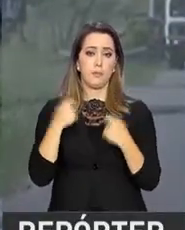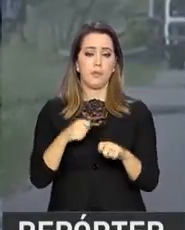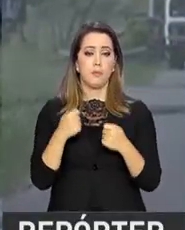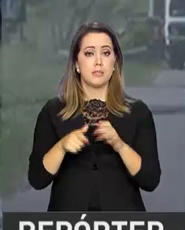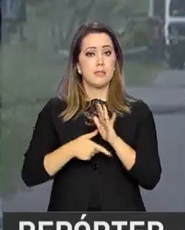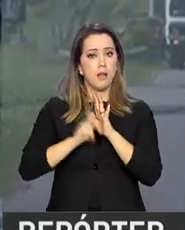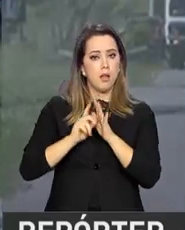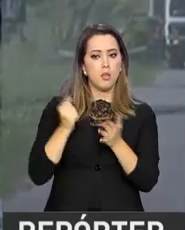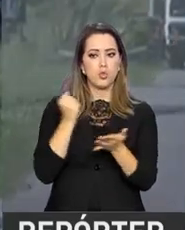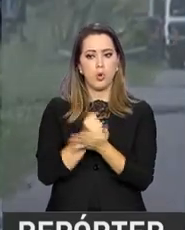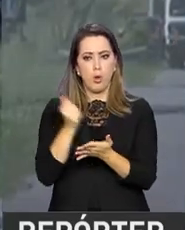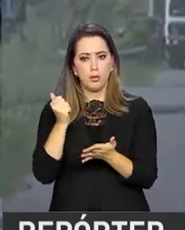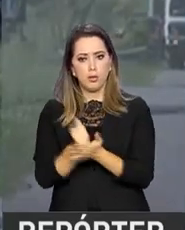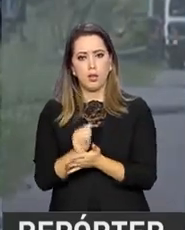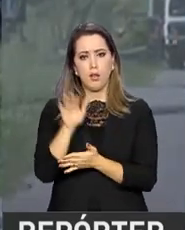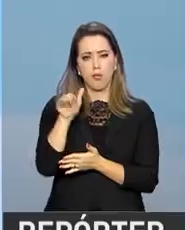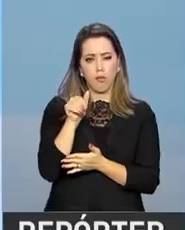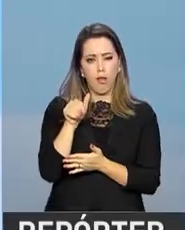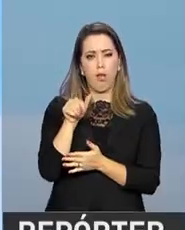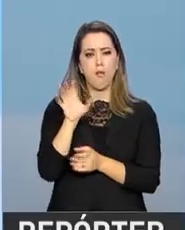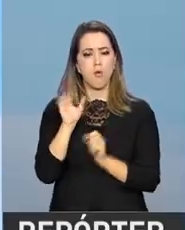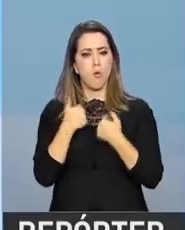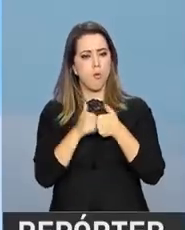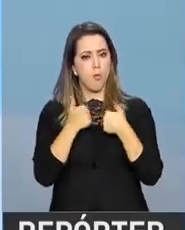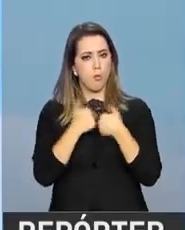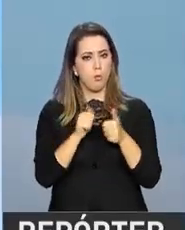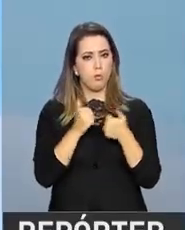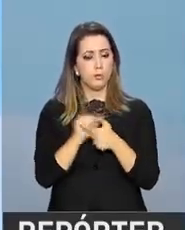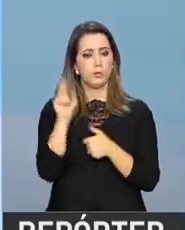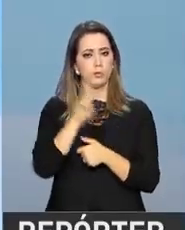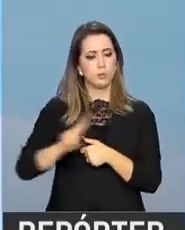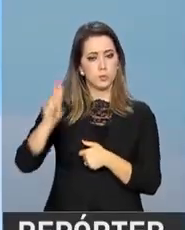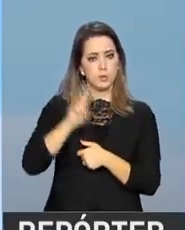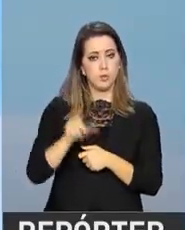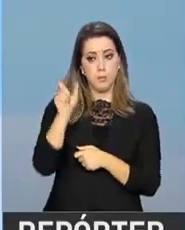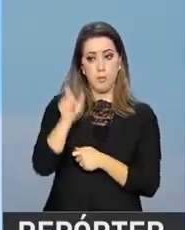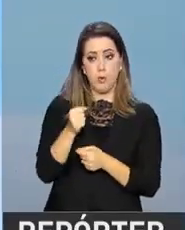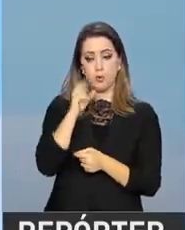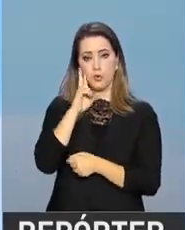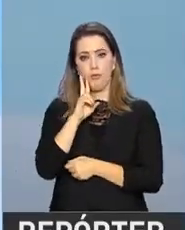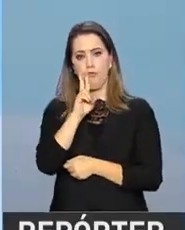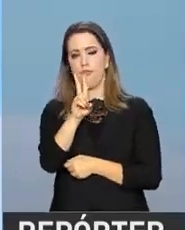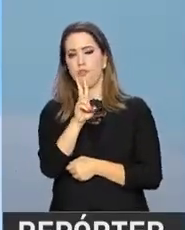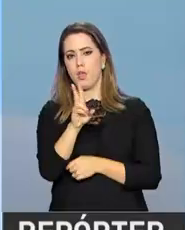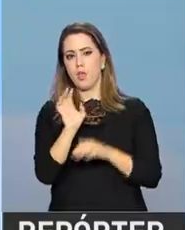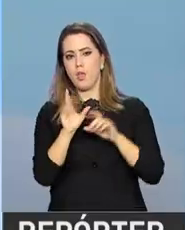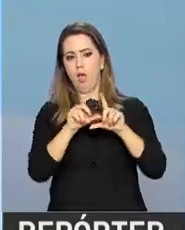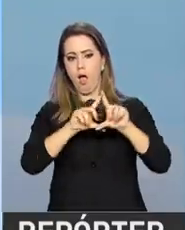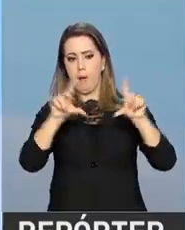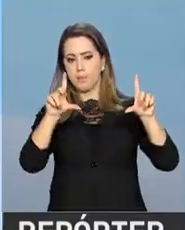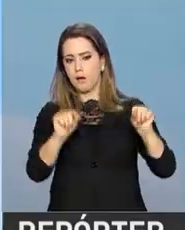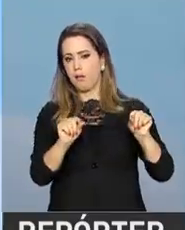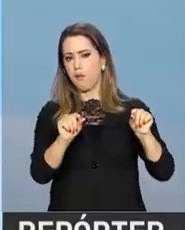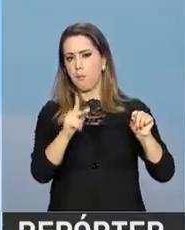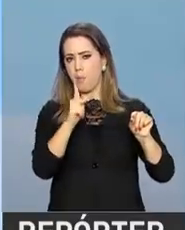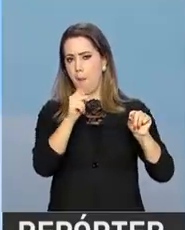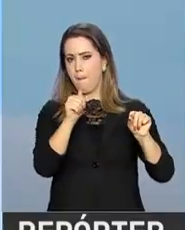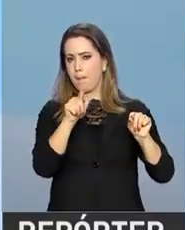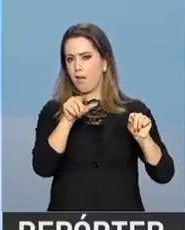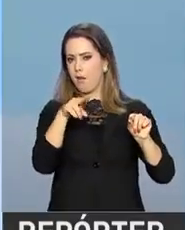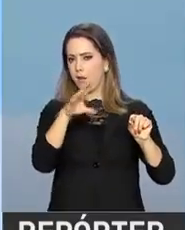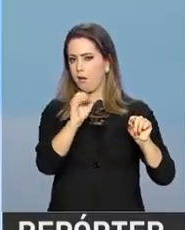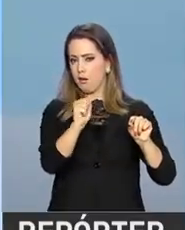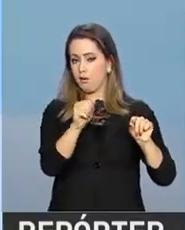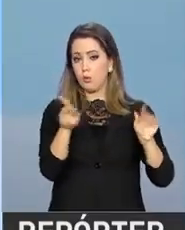executar um transporte fretado usou o usuário ele pode consultar a placa do veículo pelo próprio